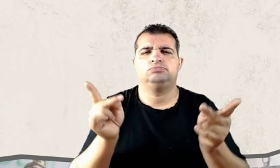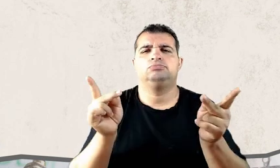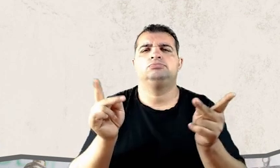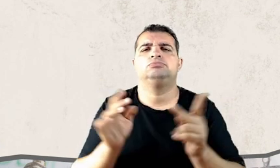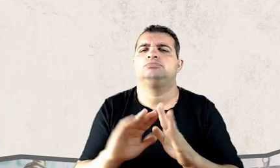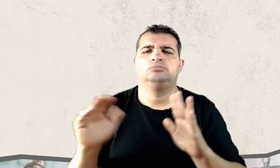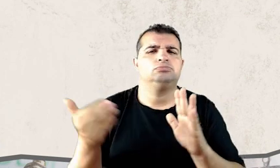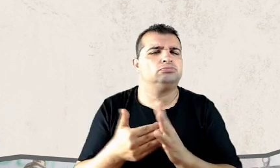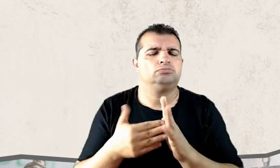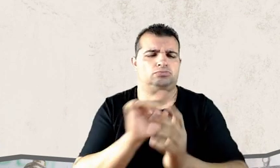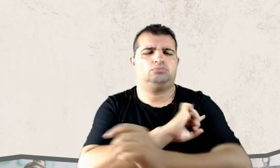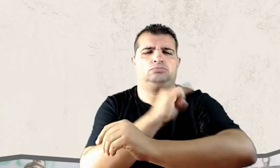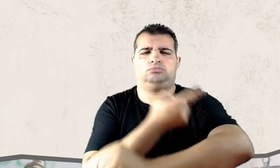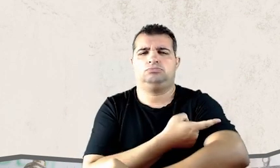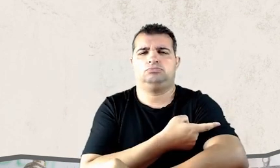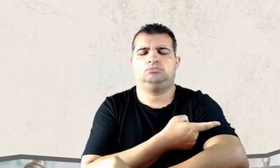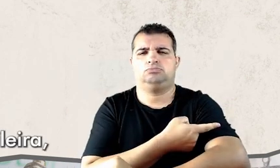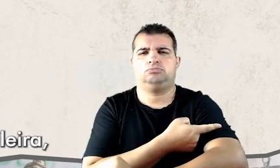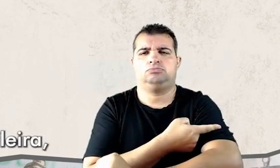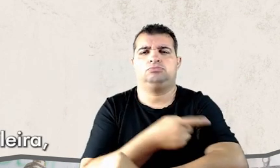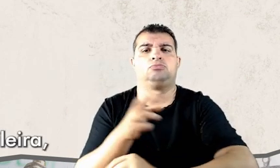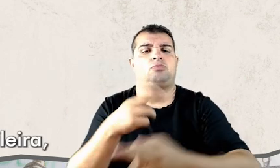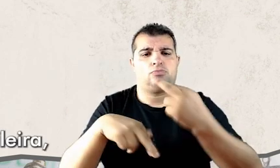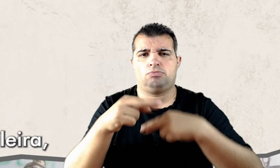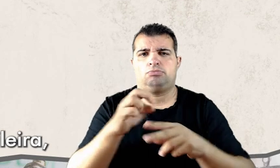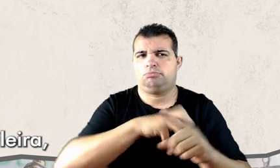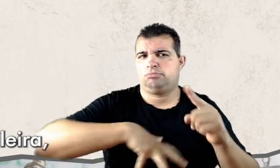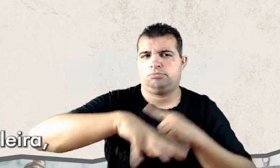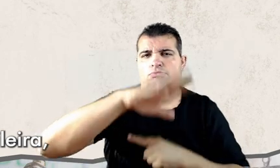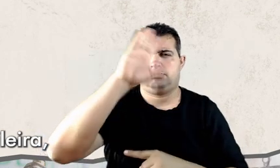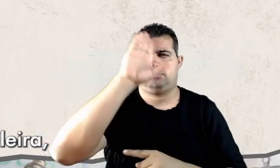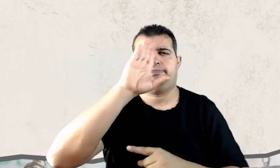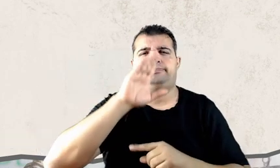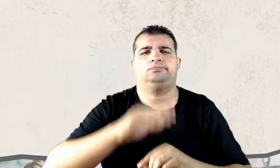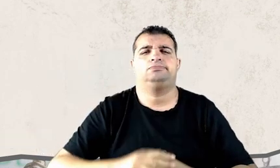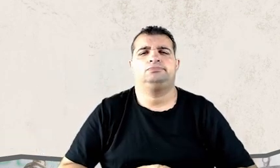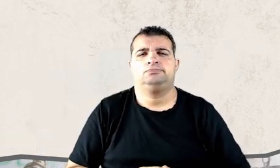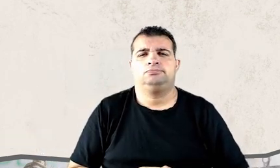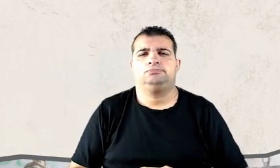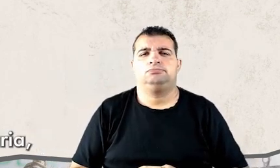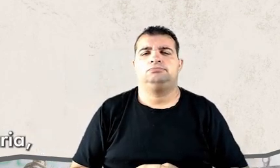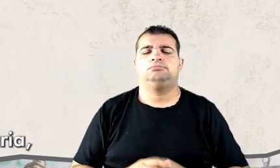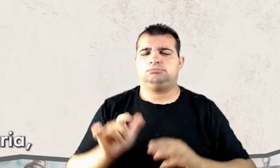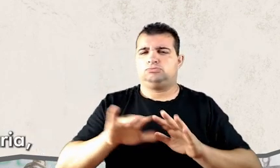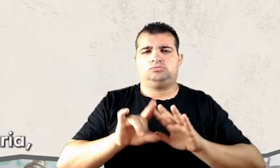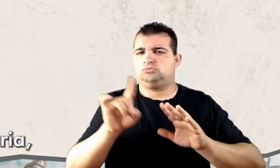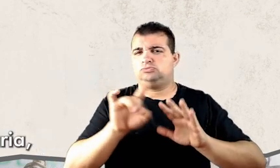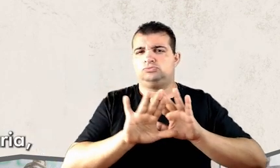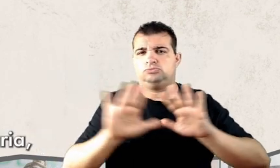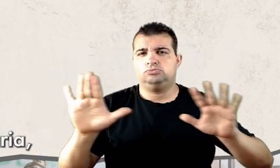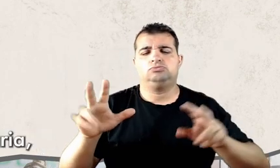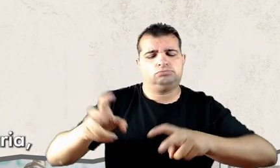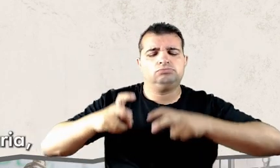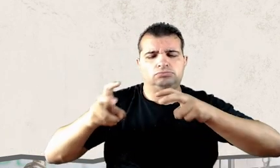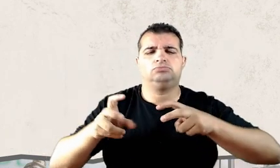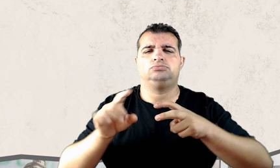de lutar com todas as suas forças pela reforma da sociedade brasileira, não apenas pela